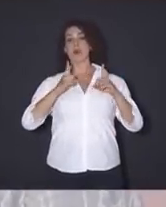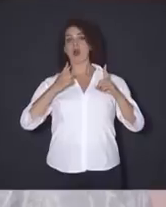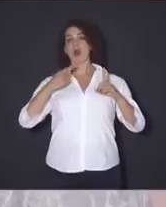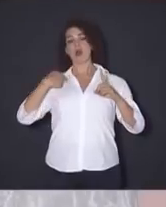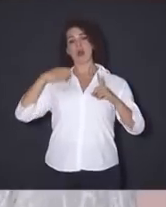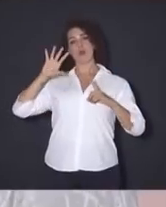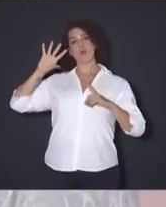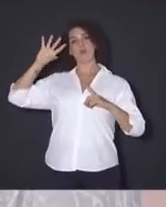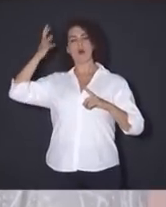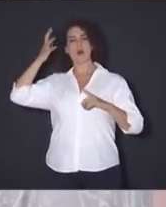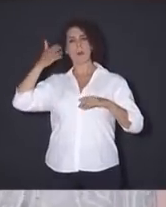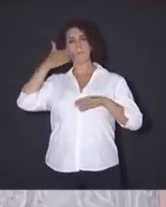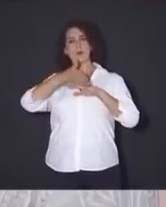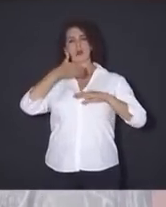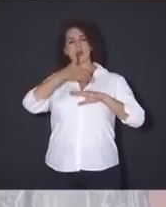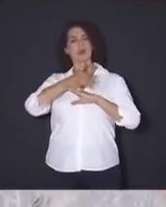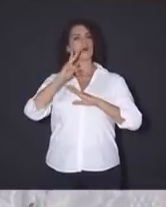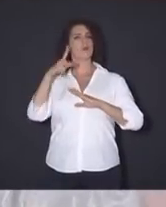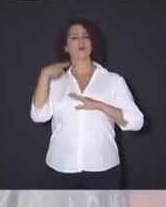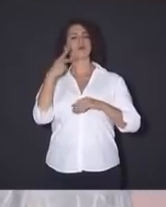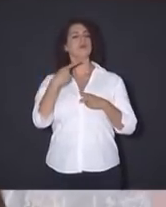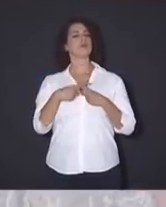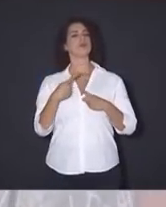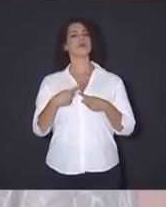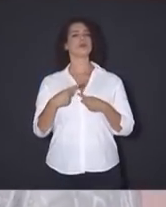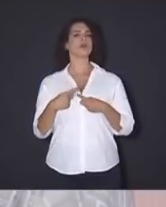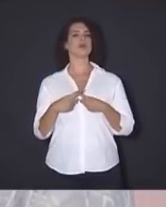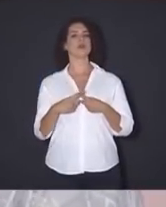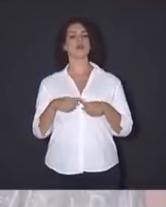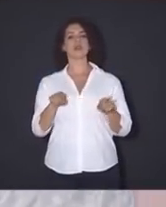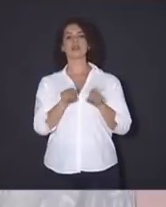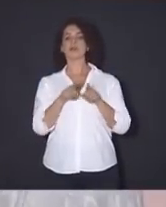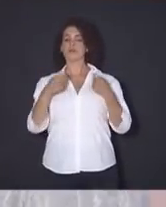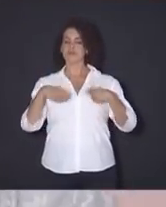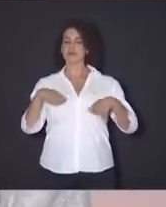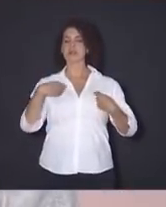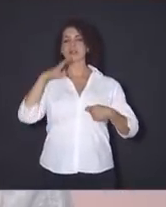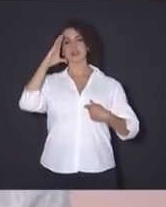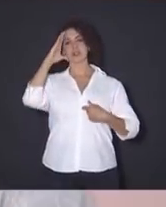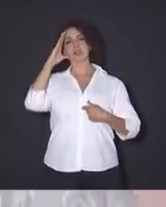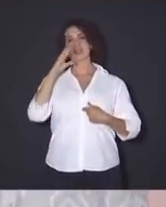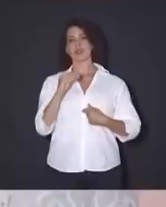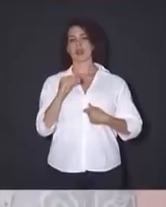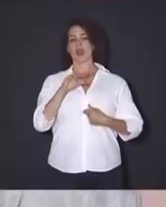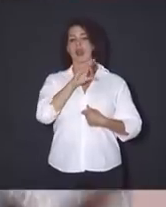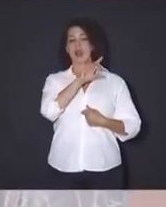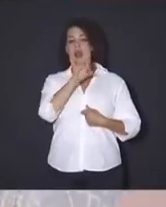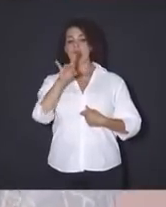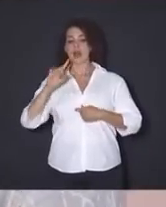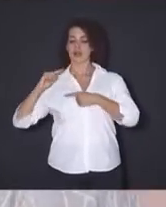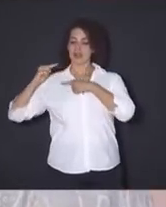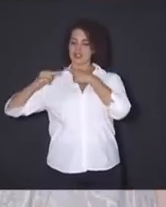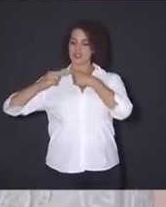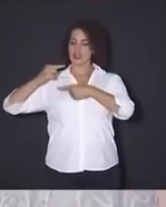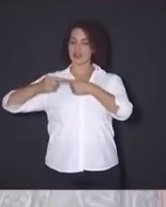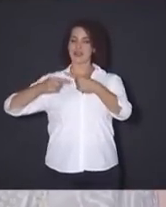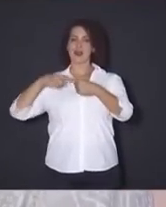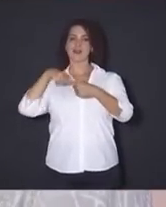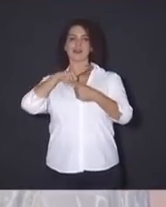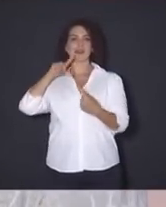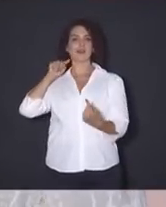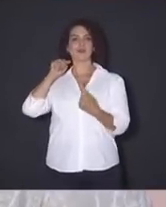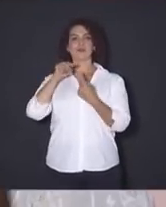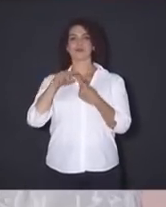convencimento de participar da política é porque você também tem que entender que cada geração recebe uma missão e sanfona não falava